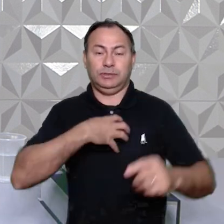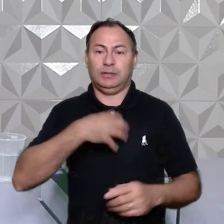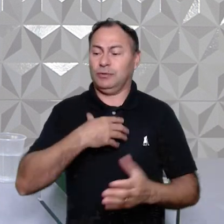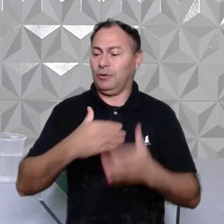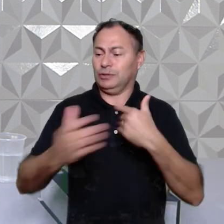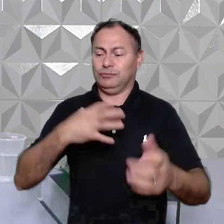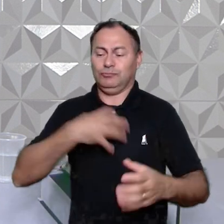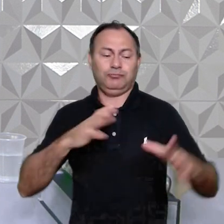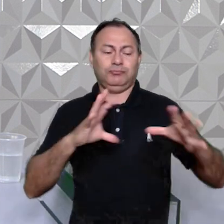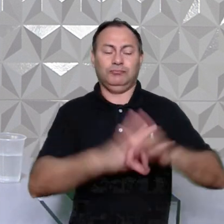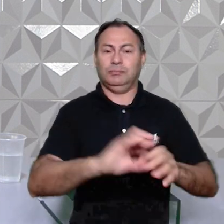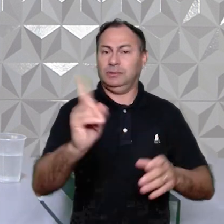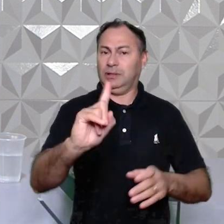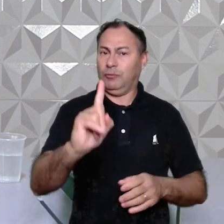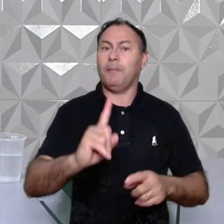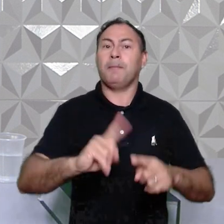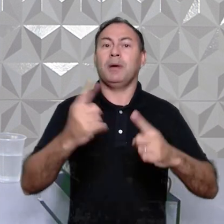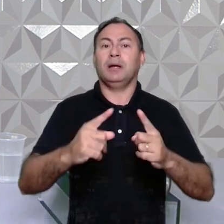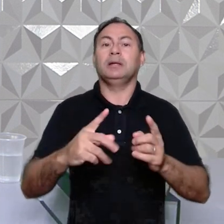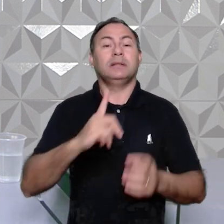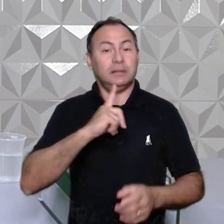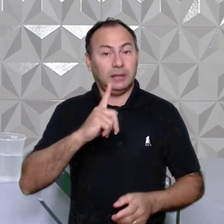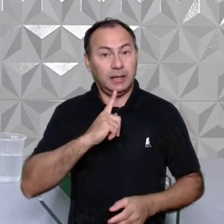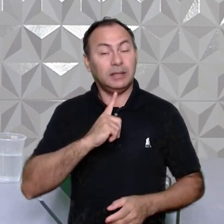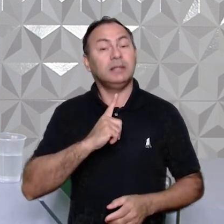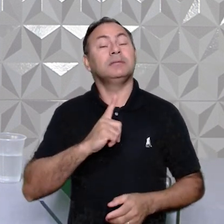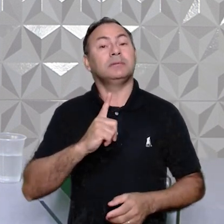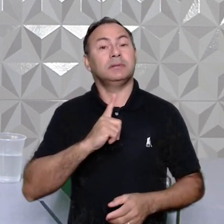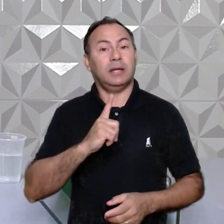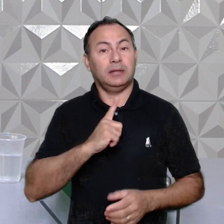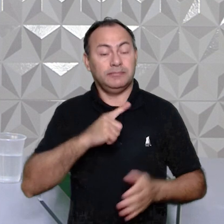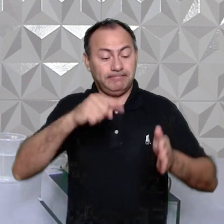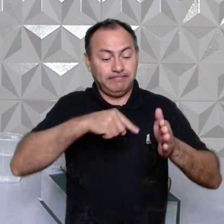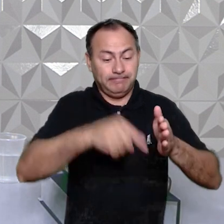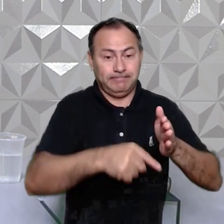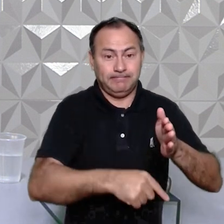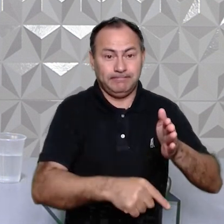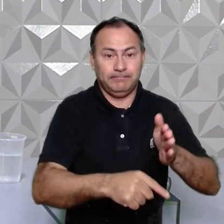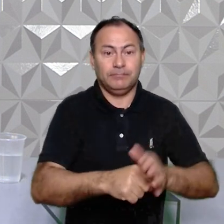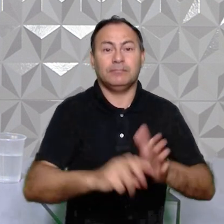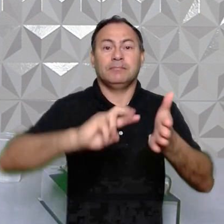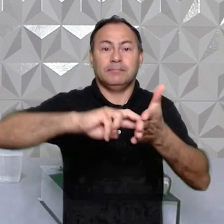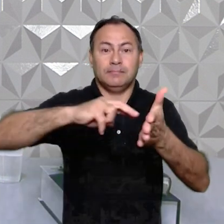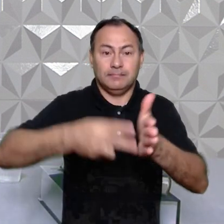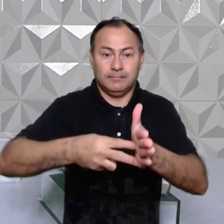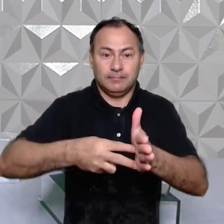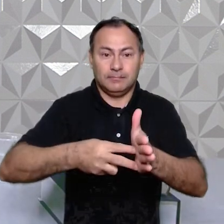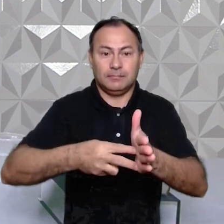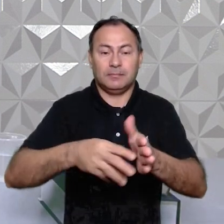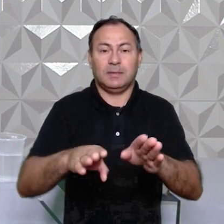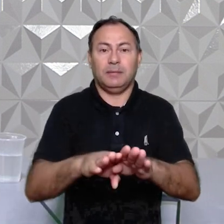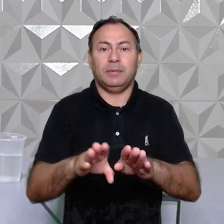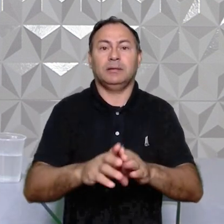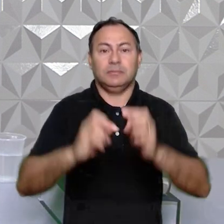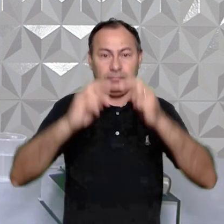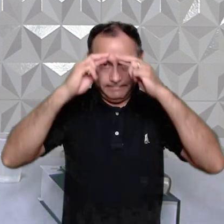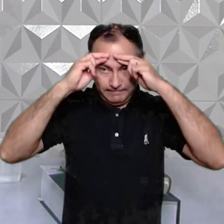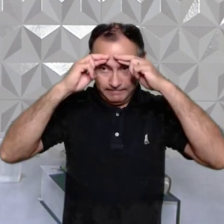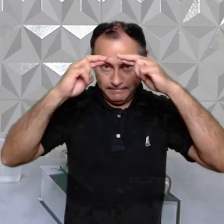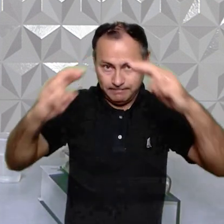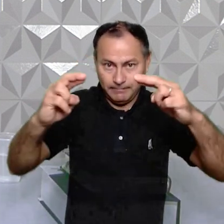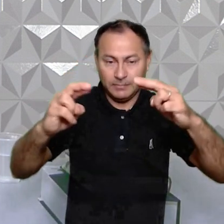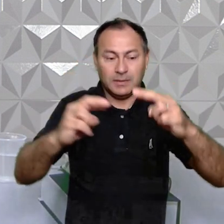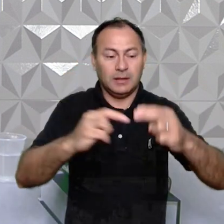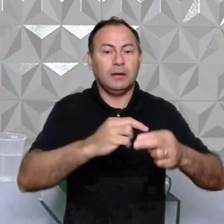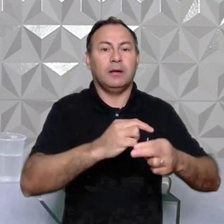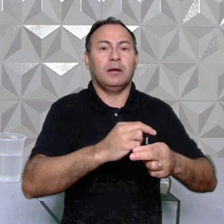forma aleatória, mas que possuem, pelo contrário, um profundo significado e respeito